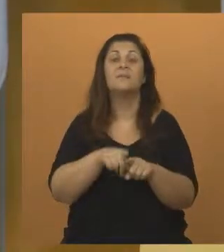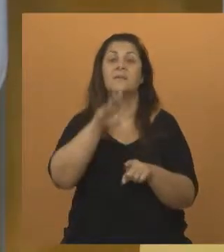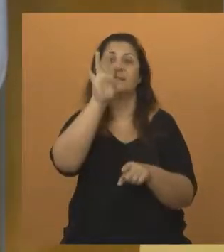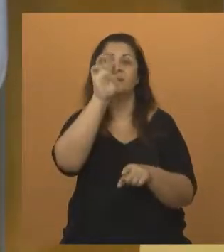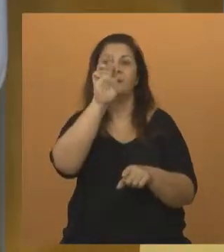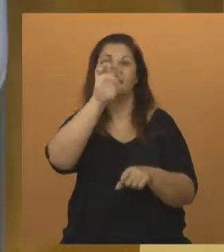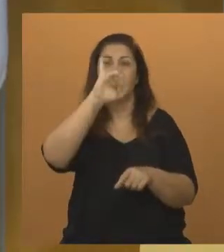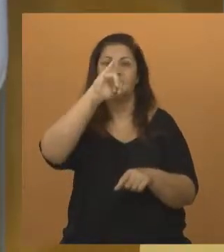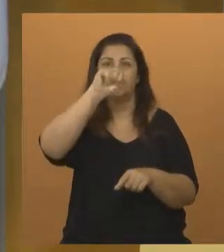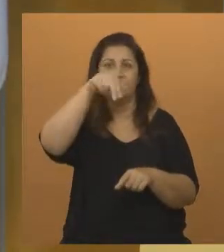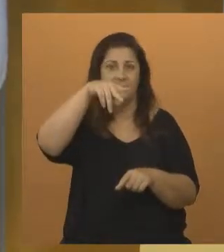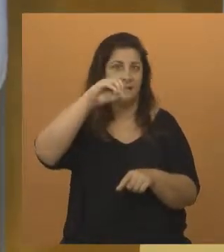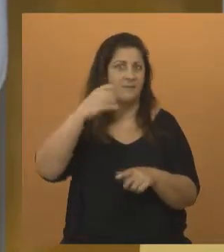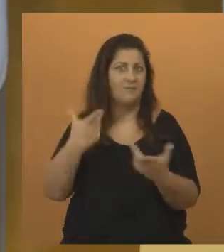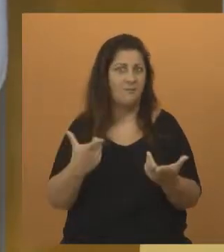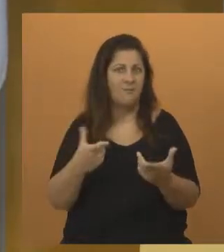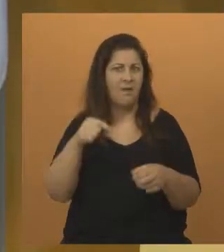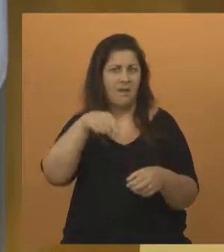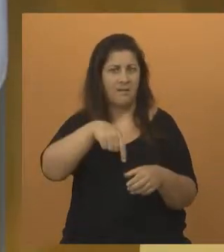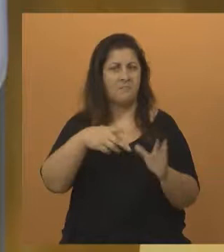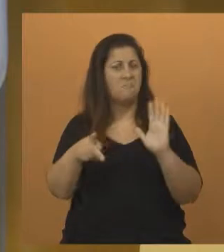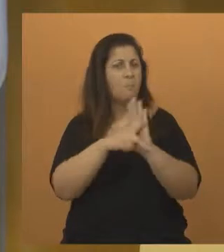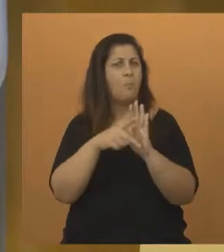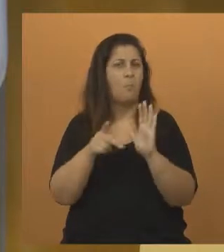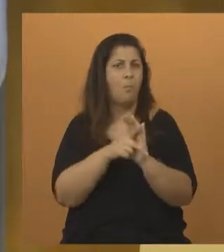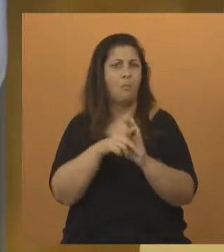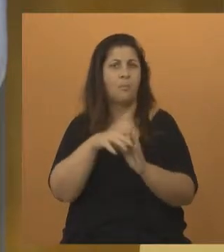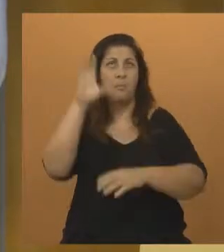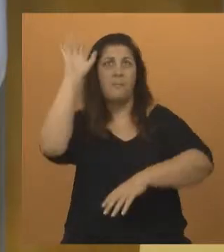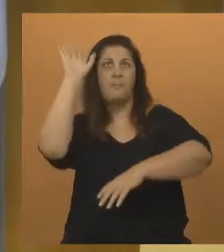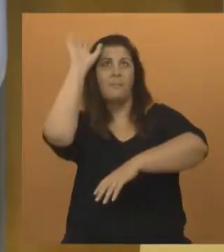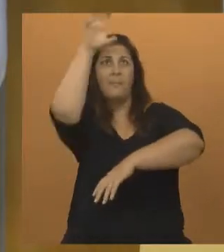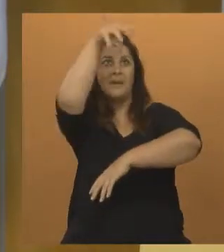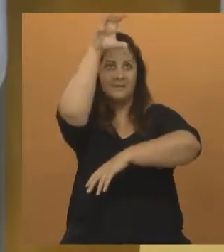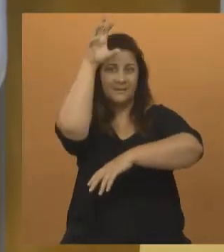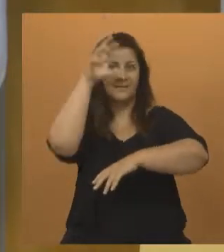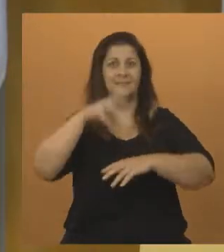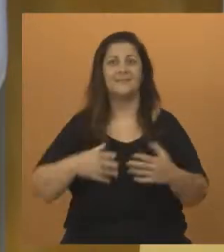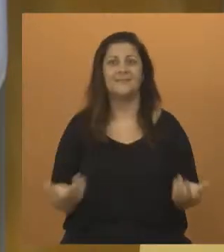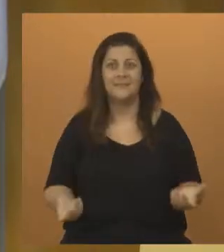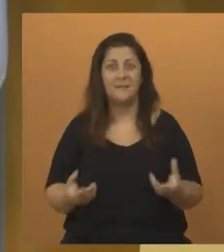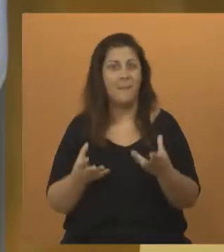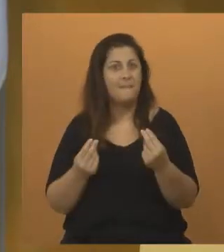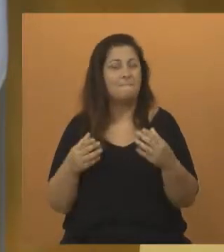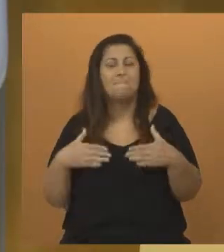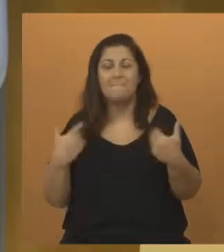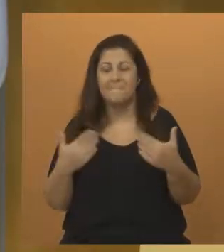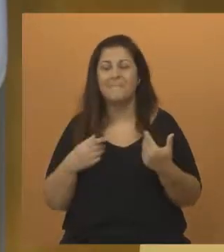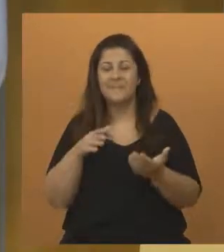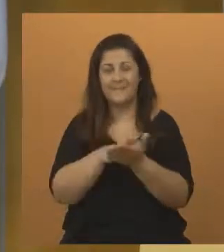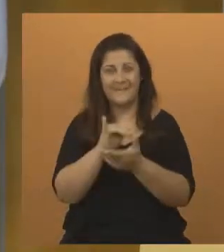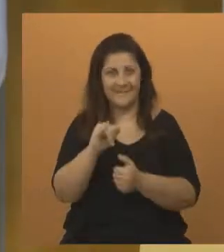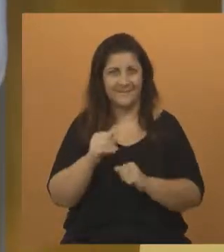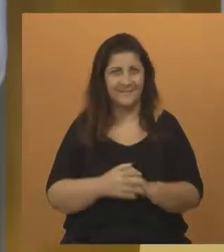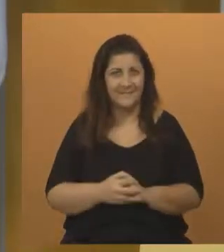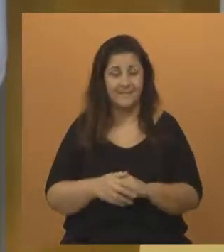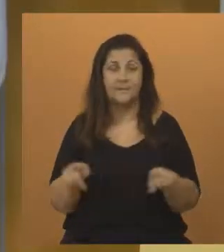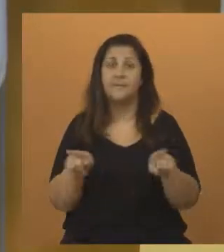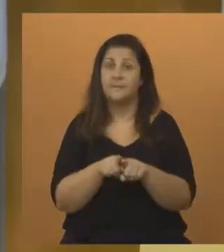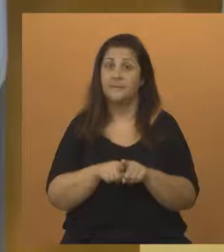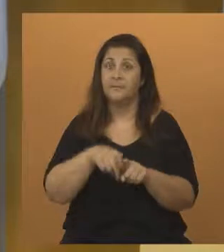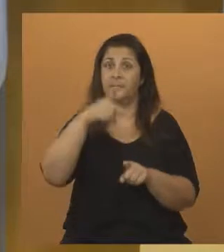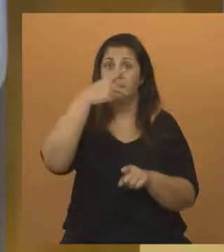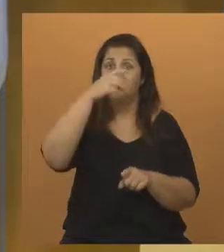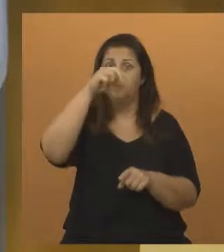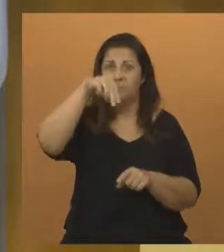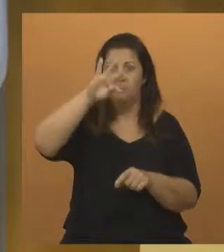nem falar que foi a casa do basquete e que trouxe muitas alegrias também para a nossa cidade. E o Ponte Preta, eu posso